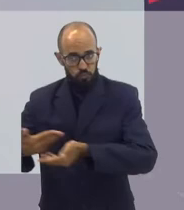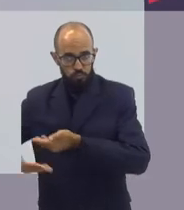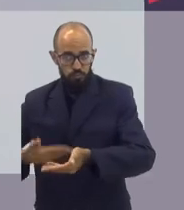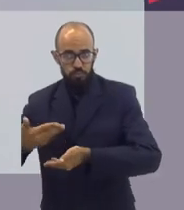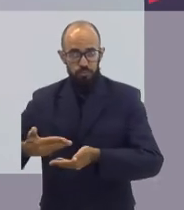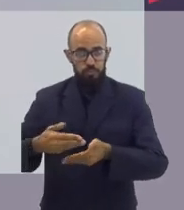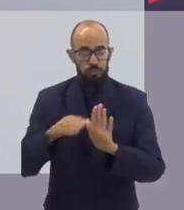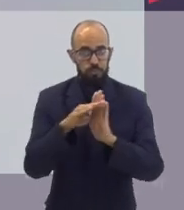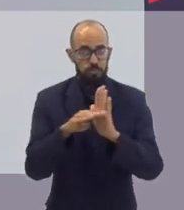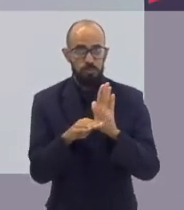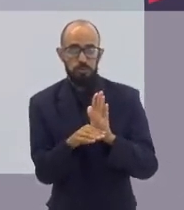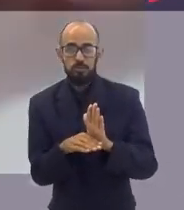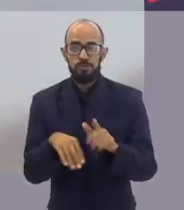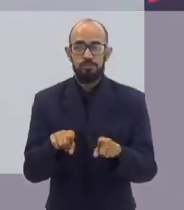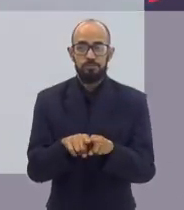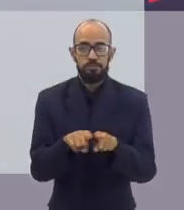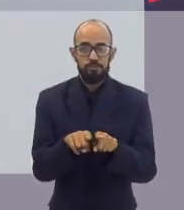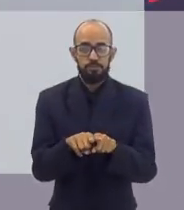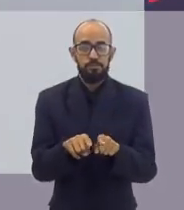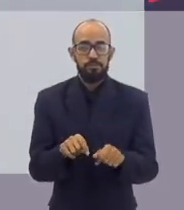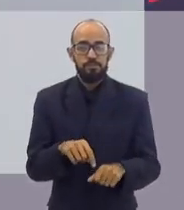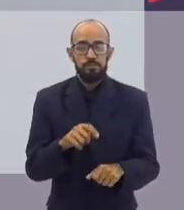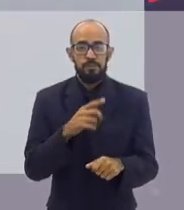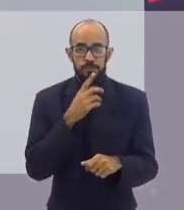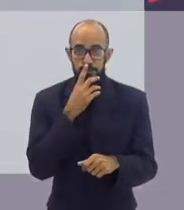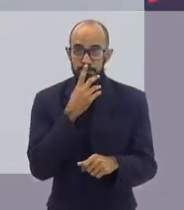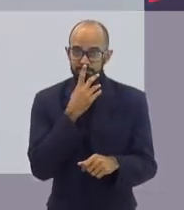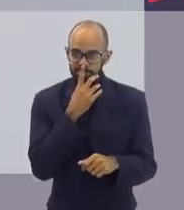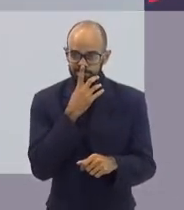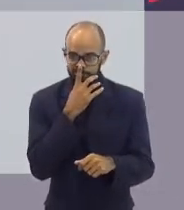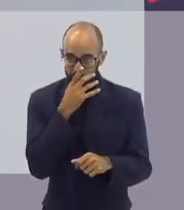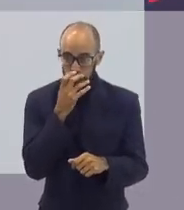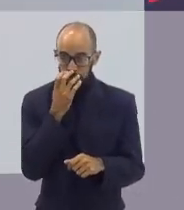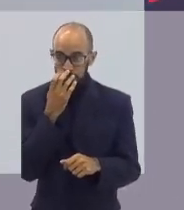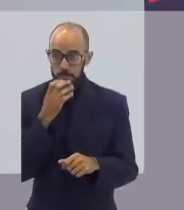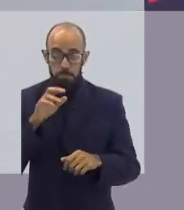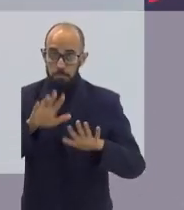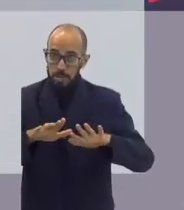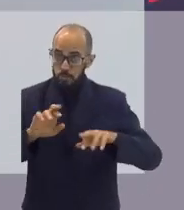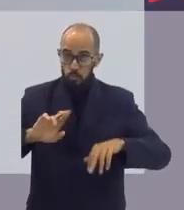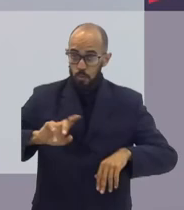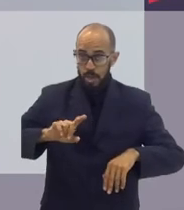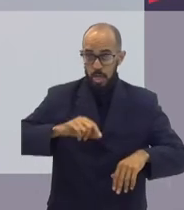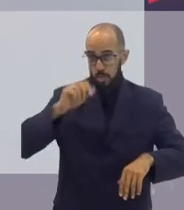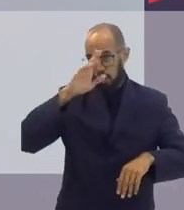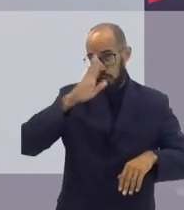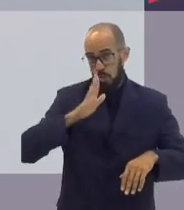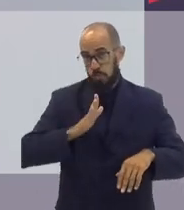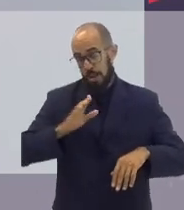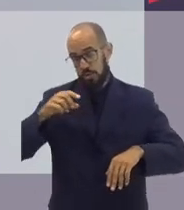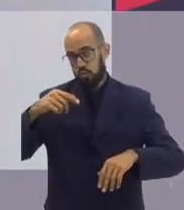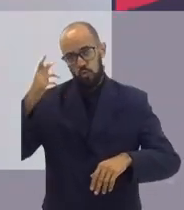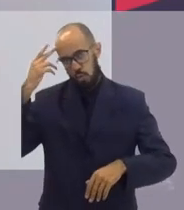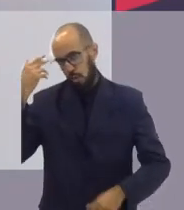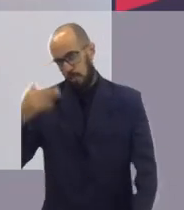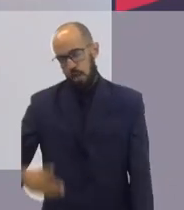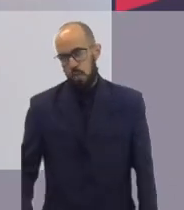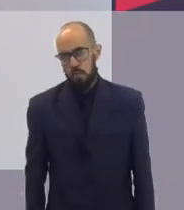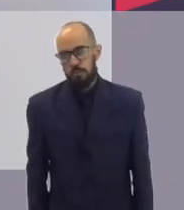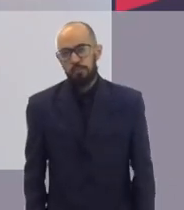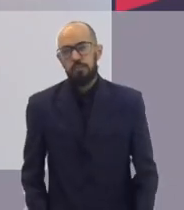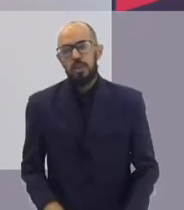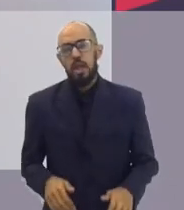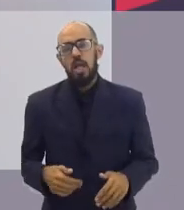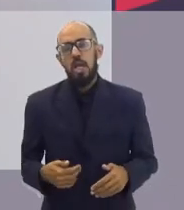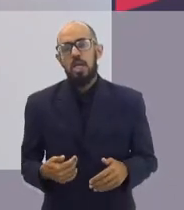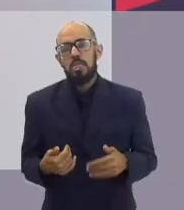em projeto junto, um faz a molécula, o outro testa, mas isso não é comum no Brasil, né? Então, através desse